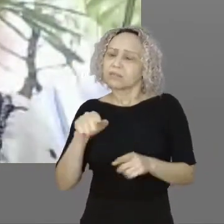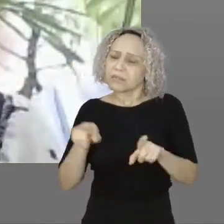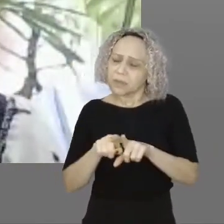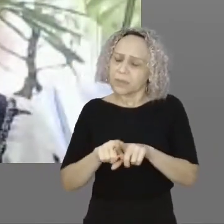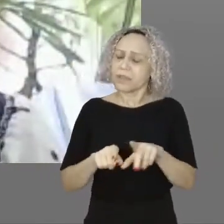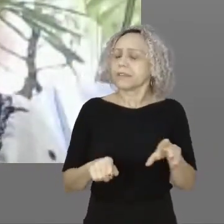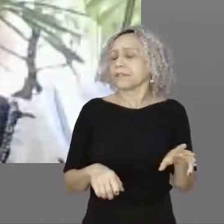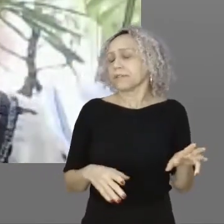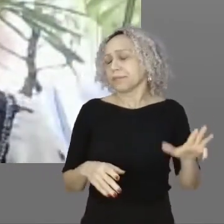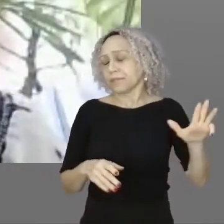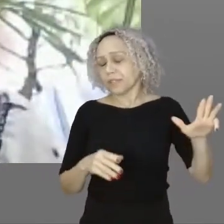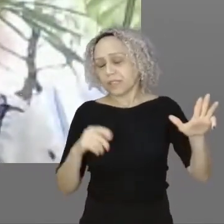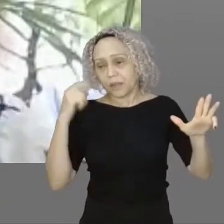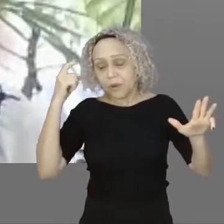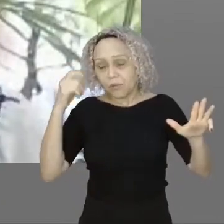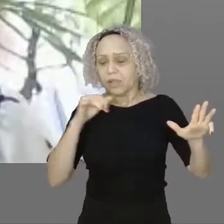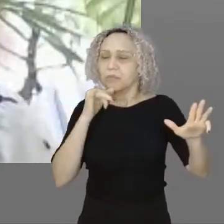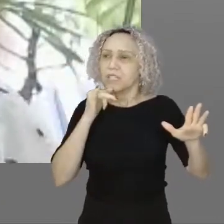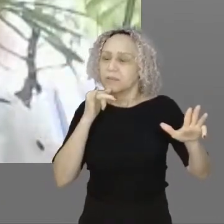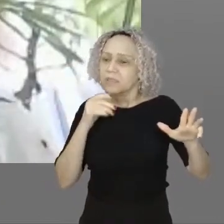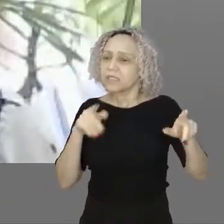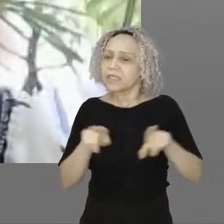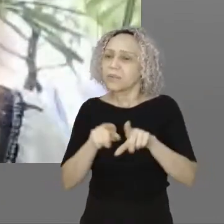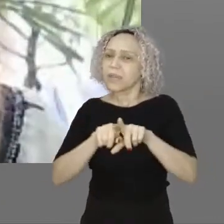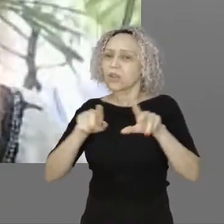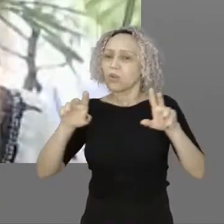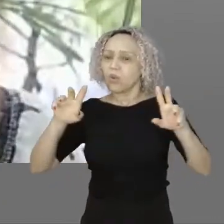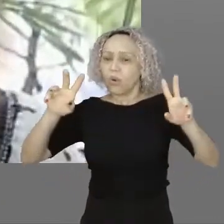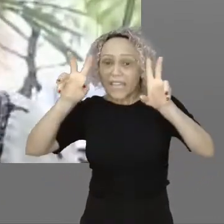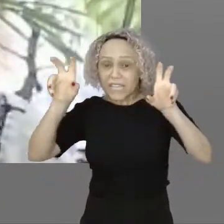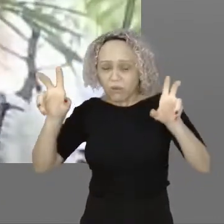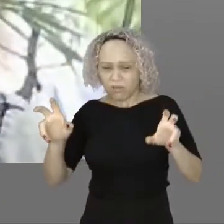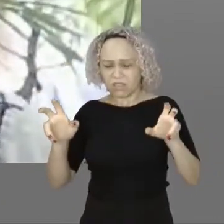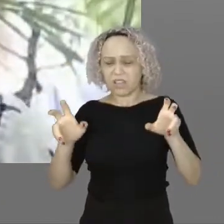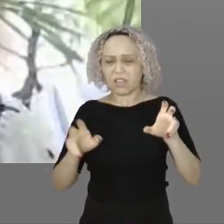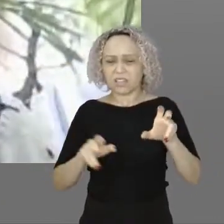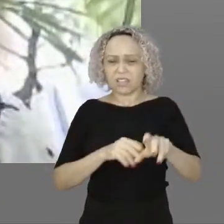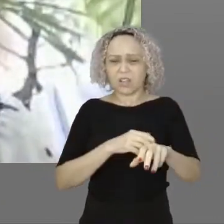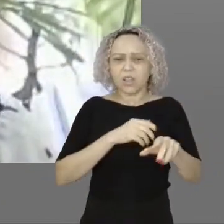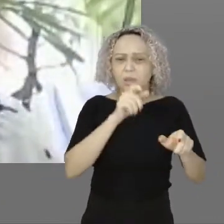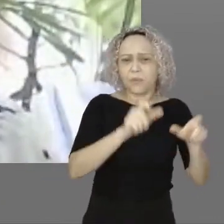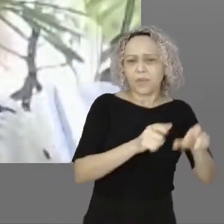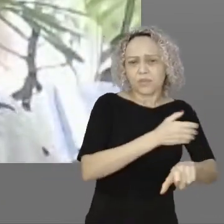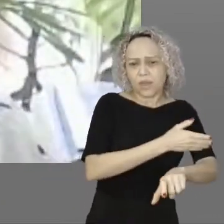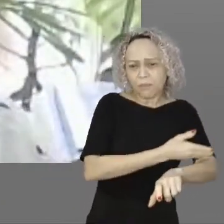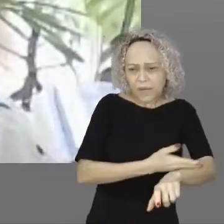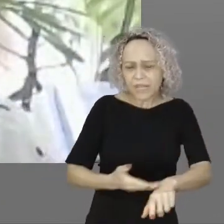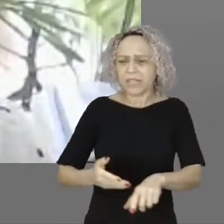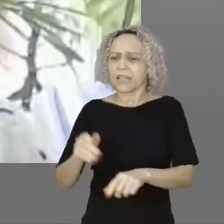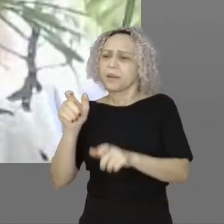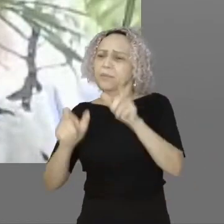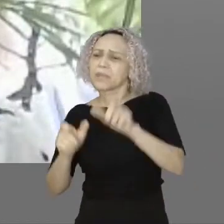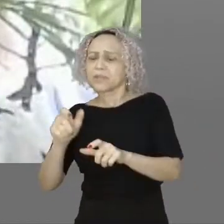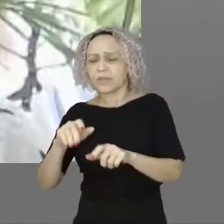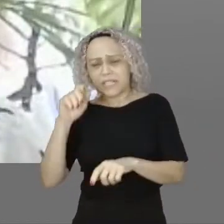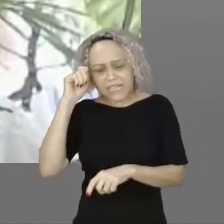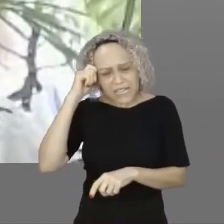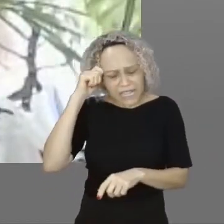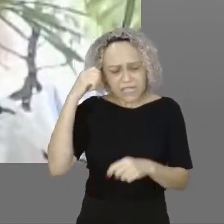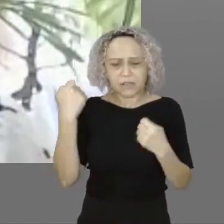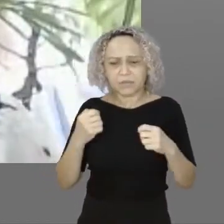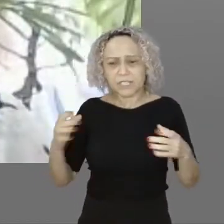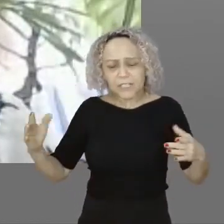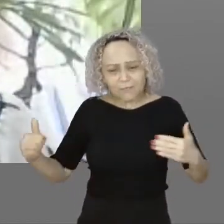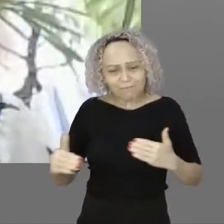da igualdade entre todas as diferenças devem ser respeitadas. Então, o segundo grande desafio para o Ministério das